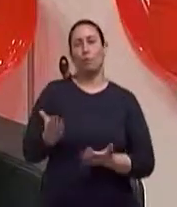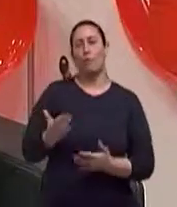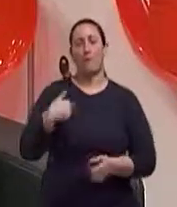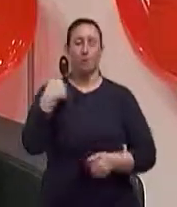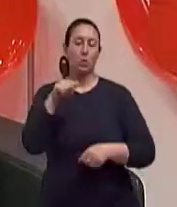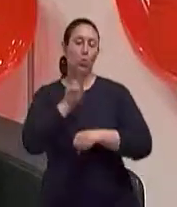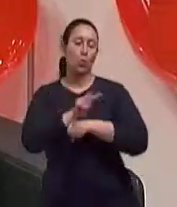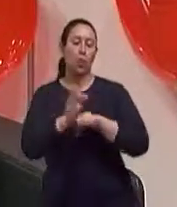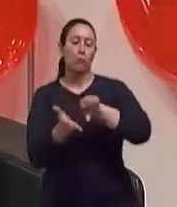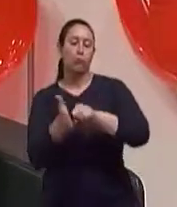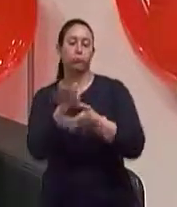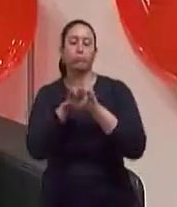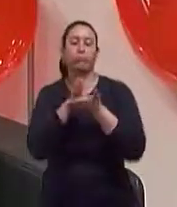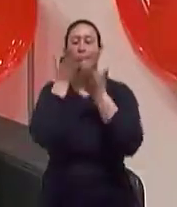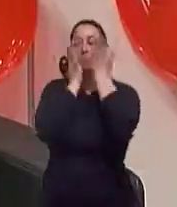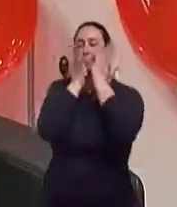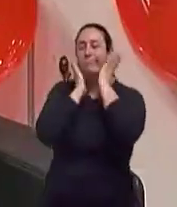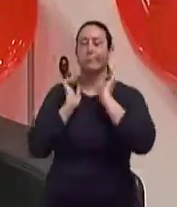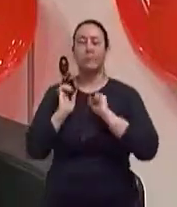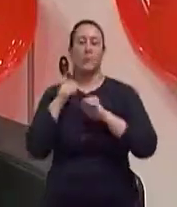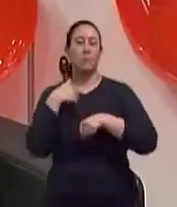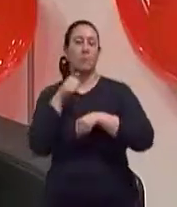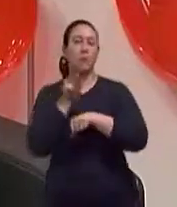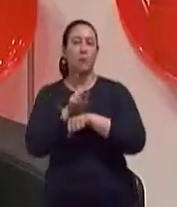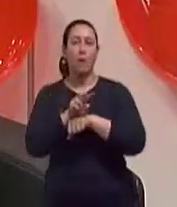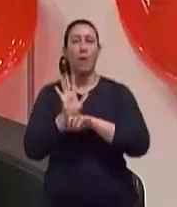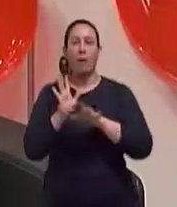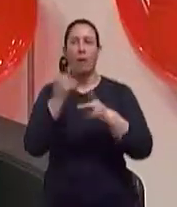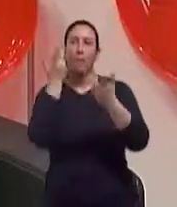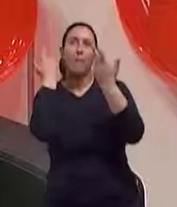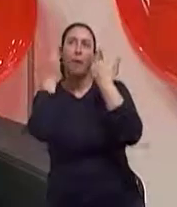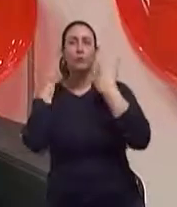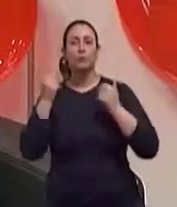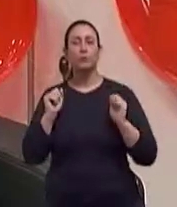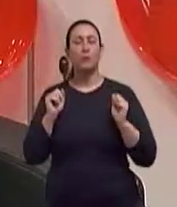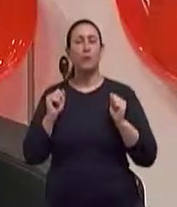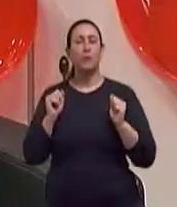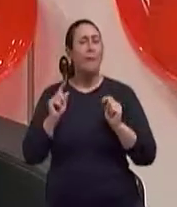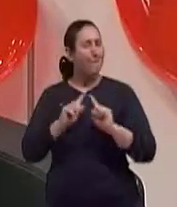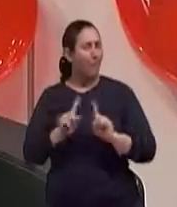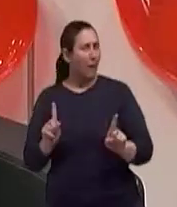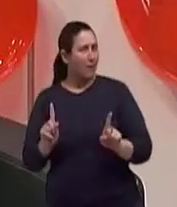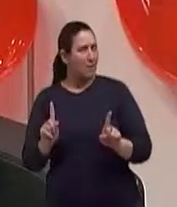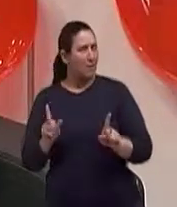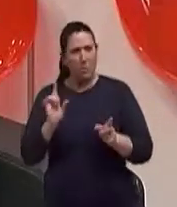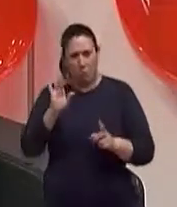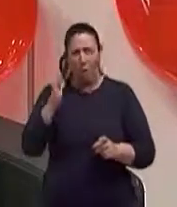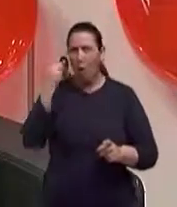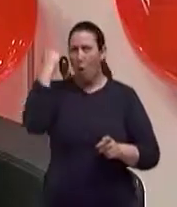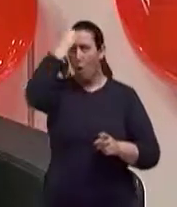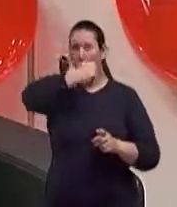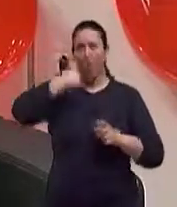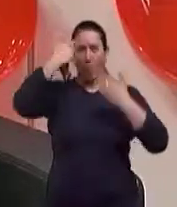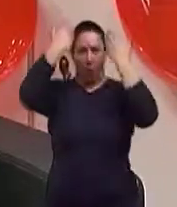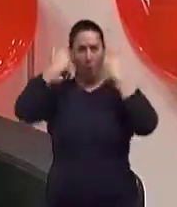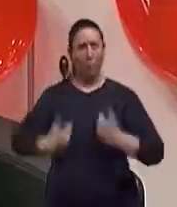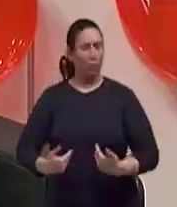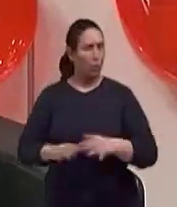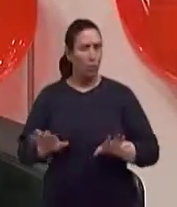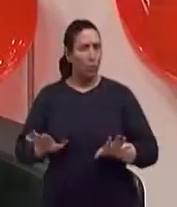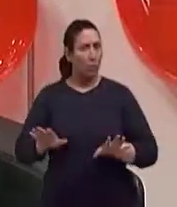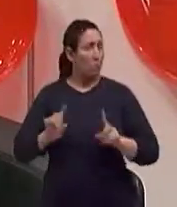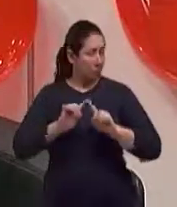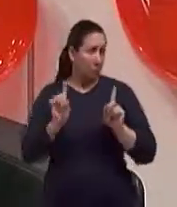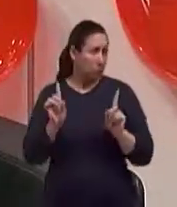porque a vizinha a minha minha conhecida pelo plásticas Será que é só estética o externo ele vai